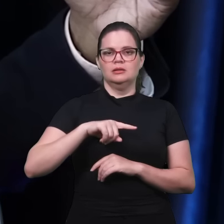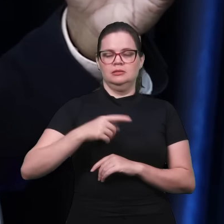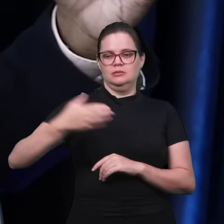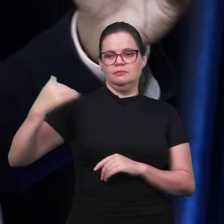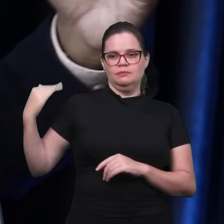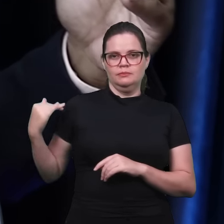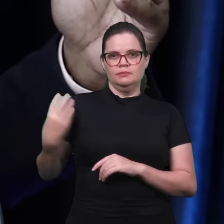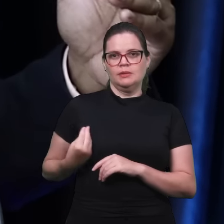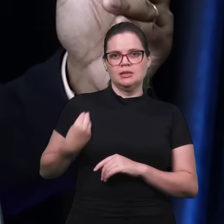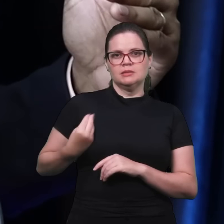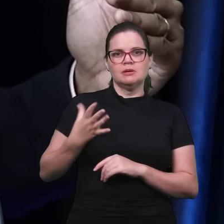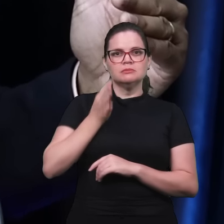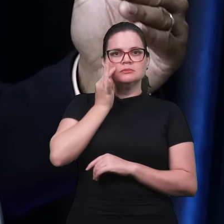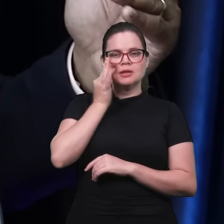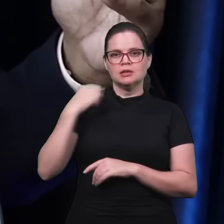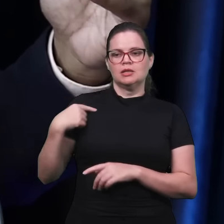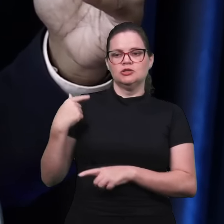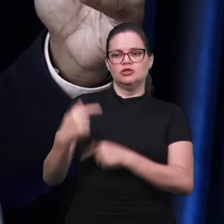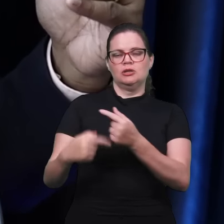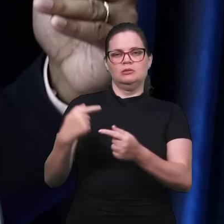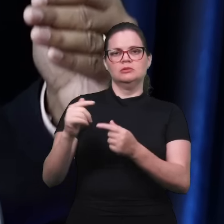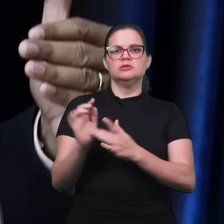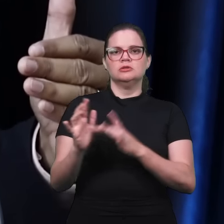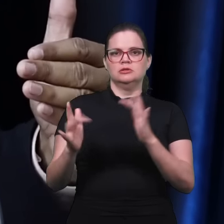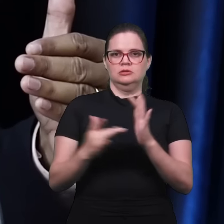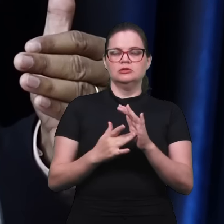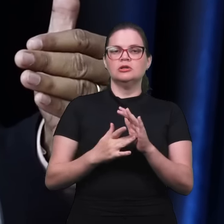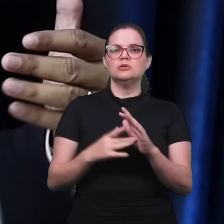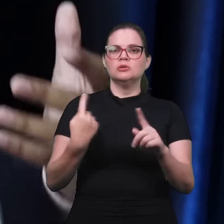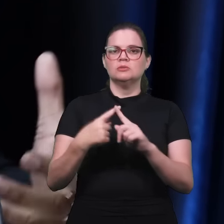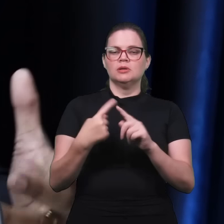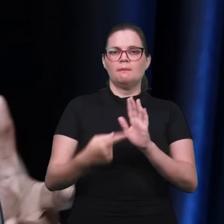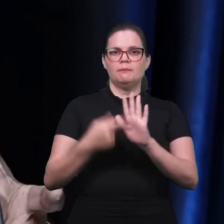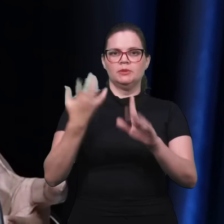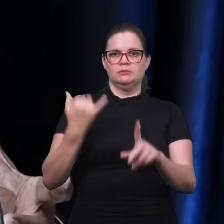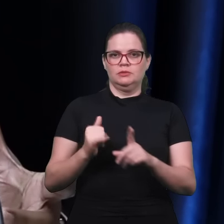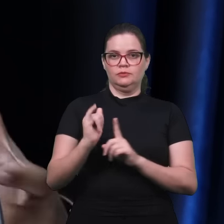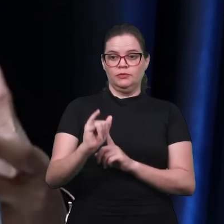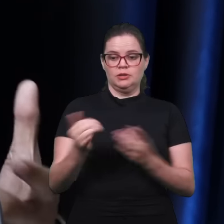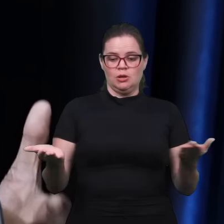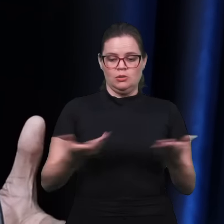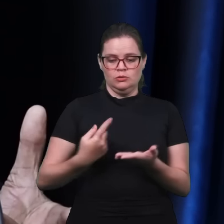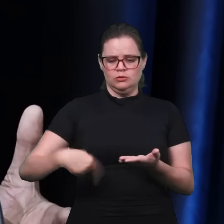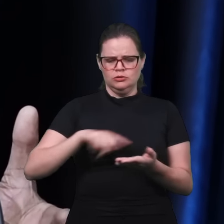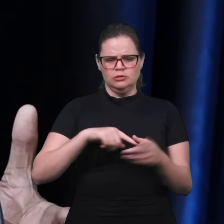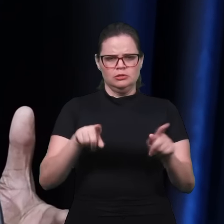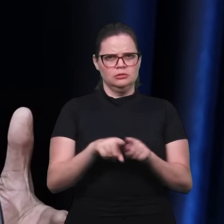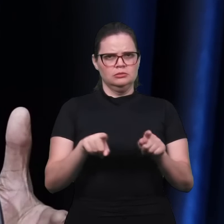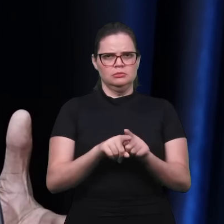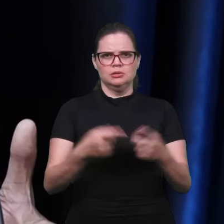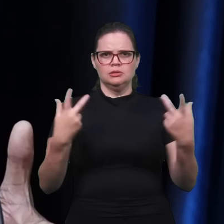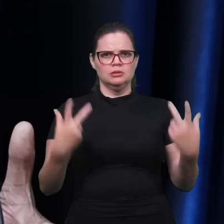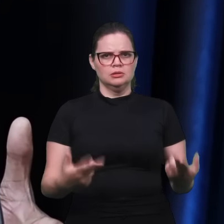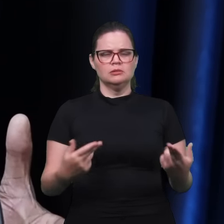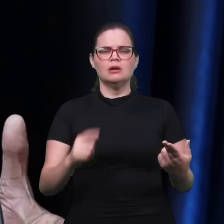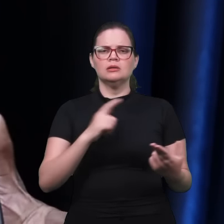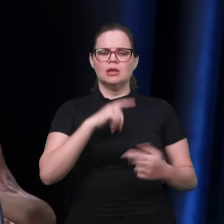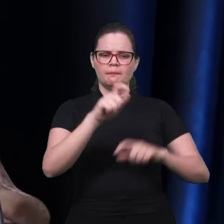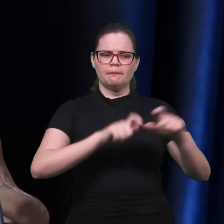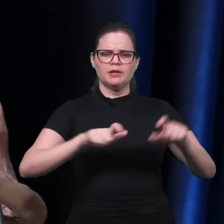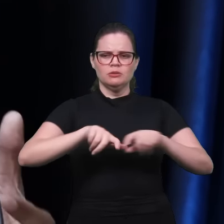da genealogia de Jesus, dentro da linha profética, a igreja hoje, ela não é composta de pessoas